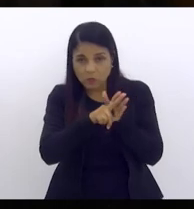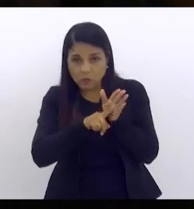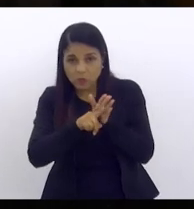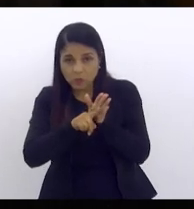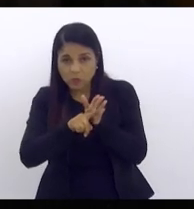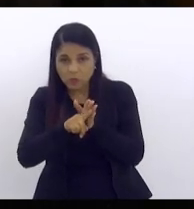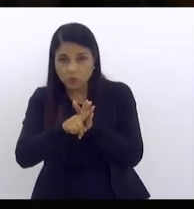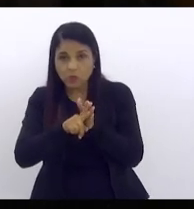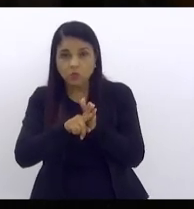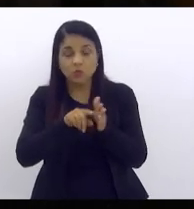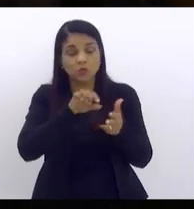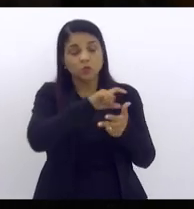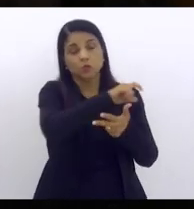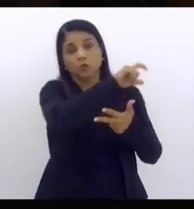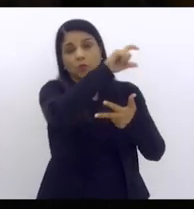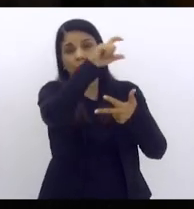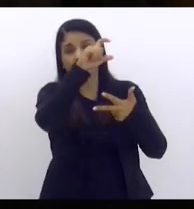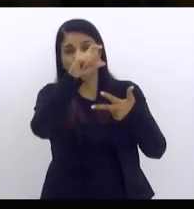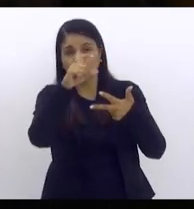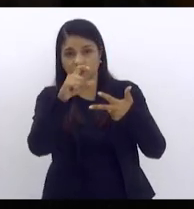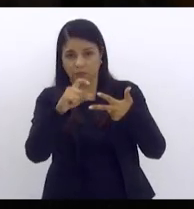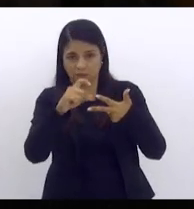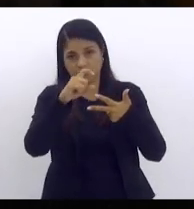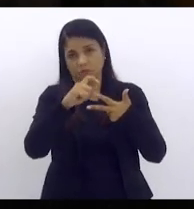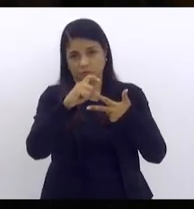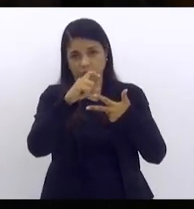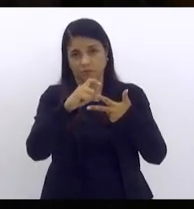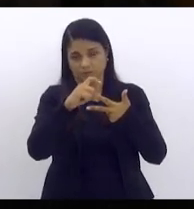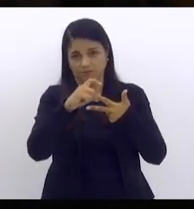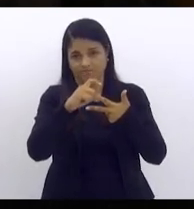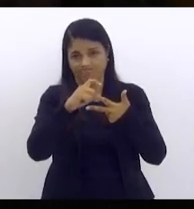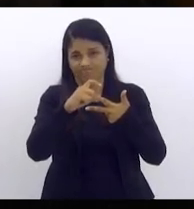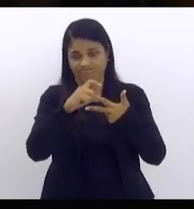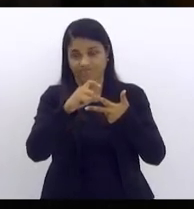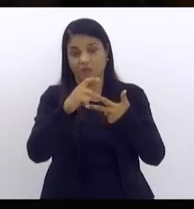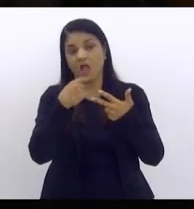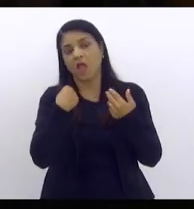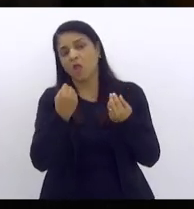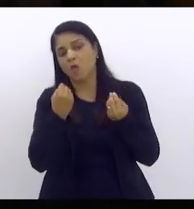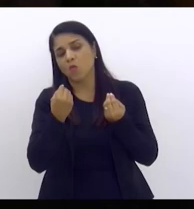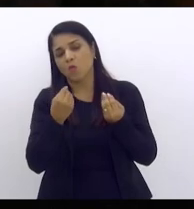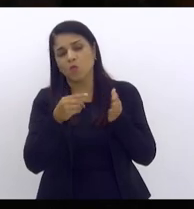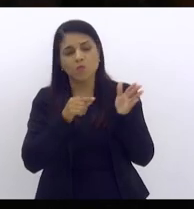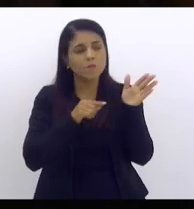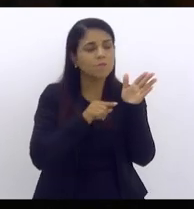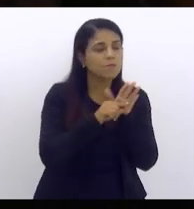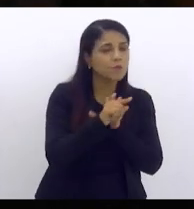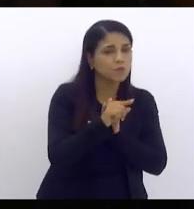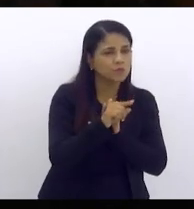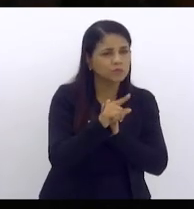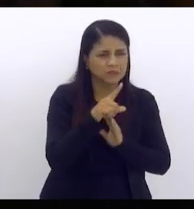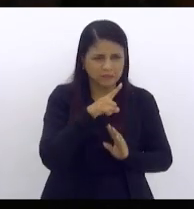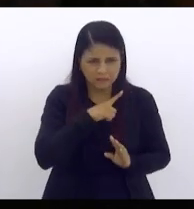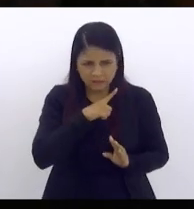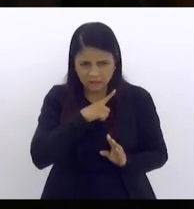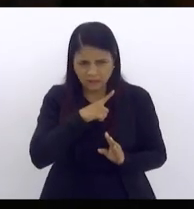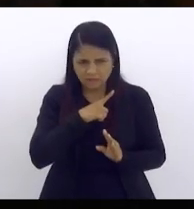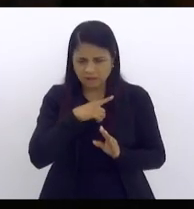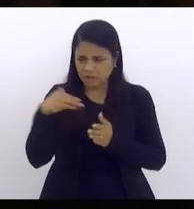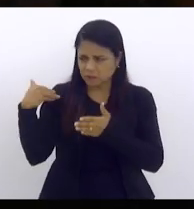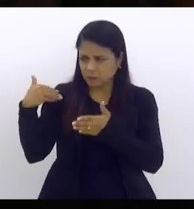principalmente do Poder Executivo. Aí eu pergunto, será que teve, nos últimos